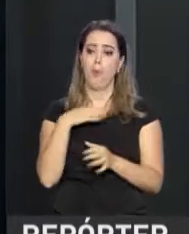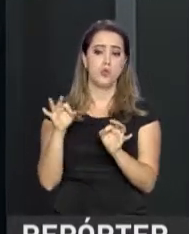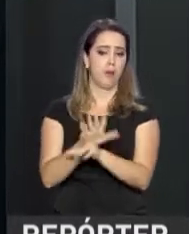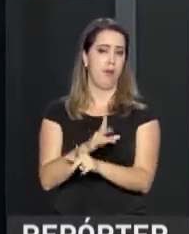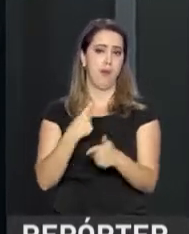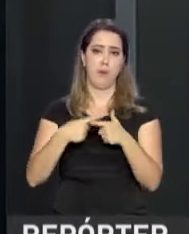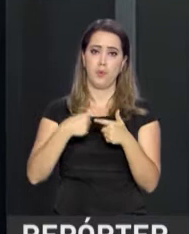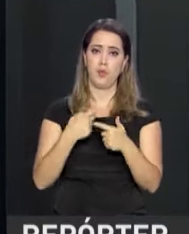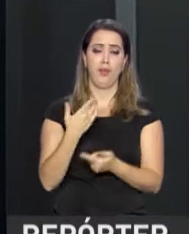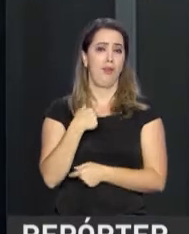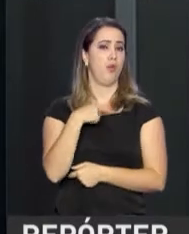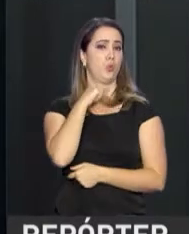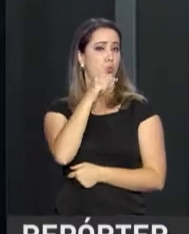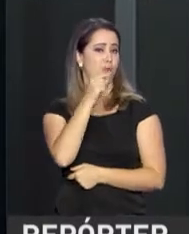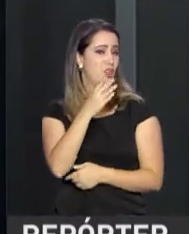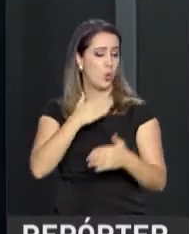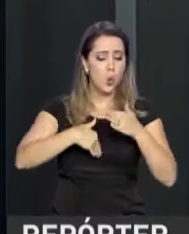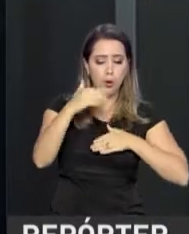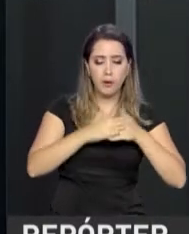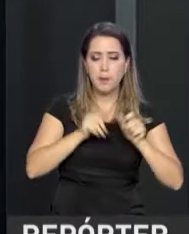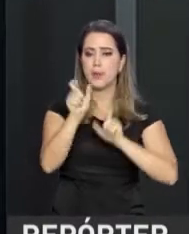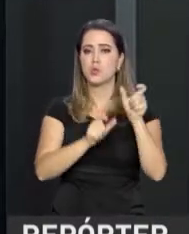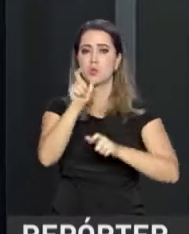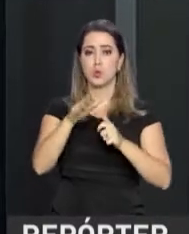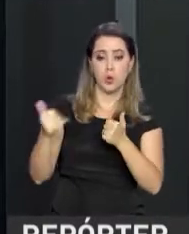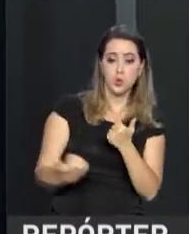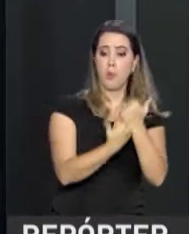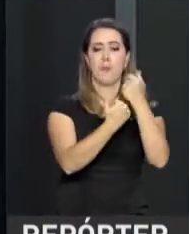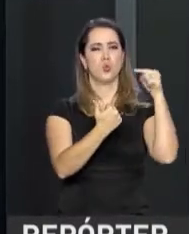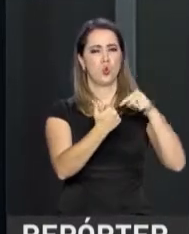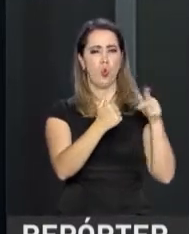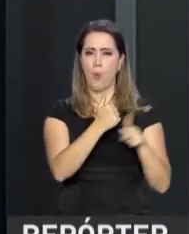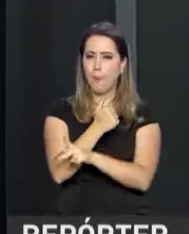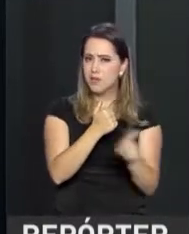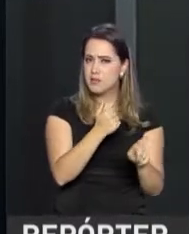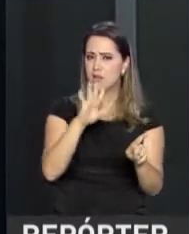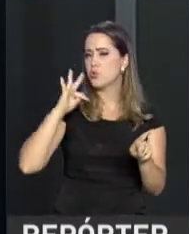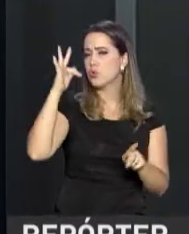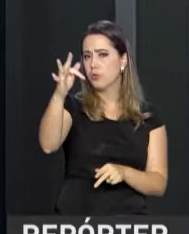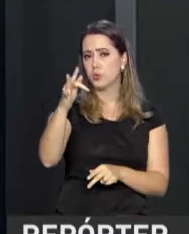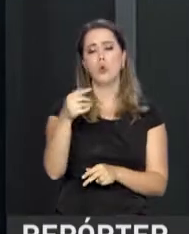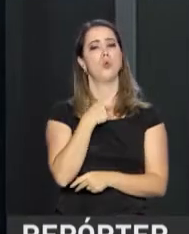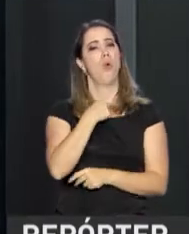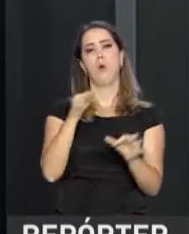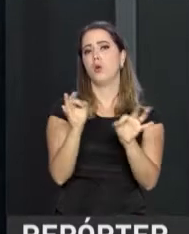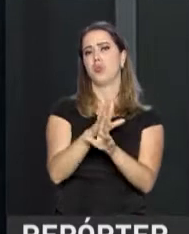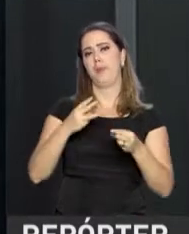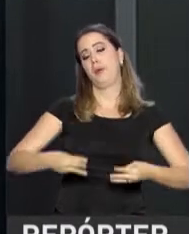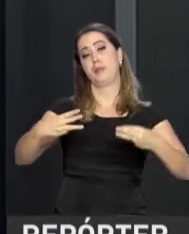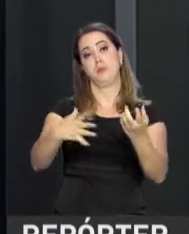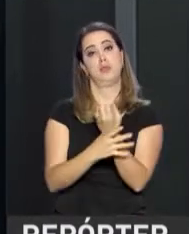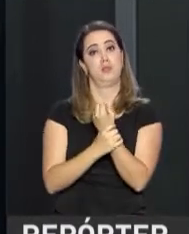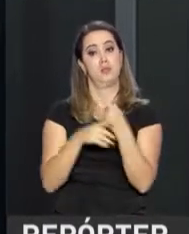aquele que venha a governar esse país a partir de 2019 este ministério não deixará de existir porque é uma exigência